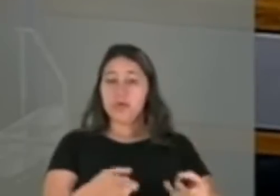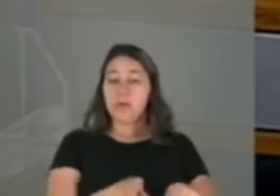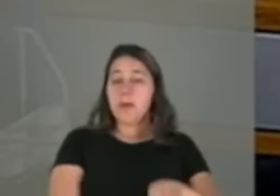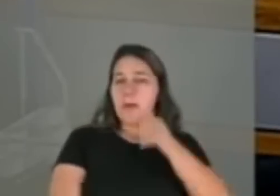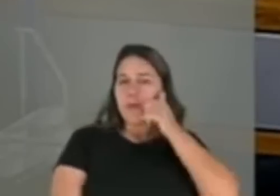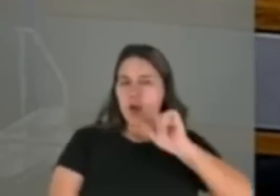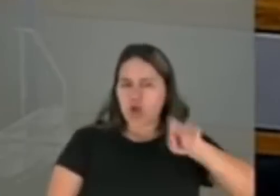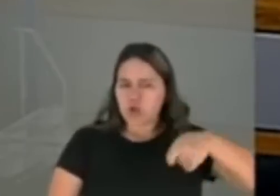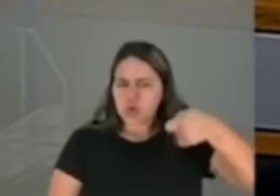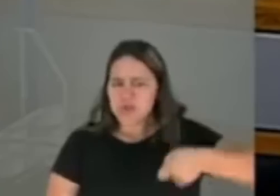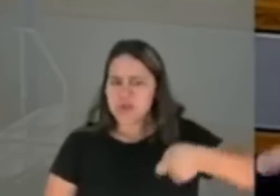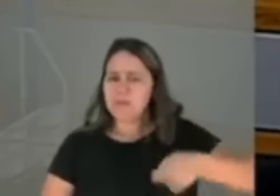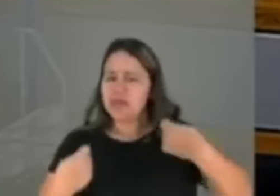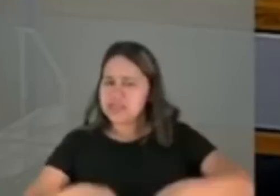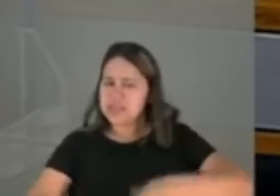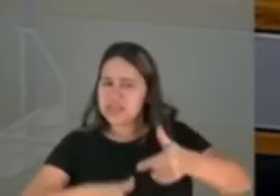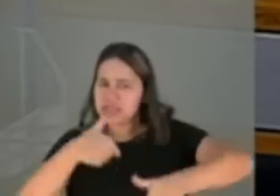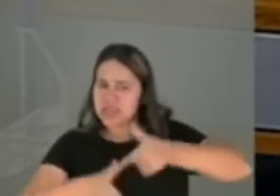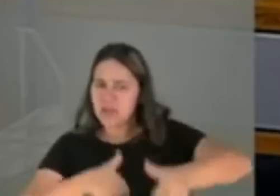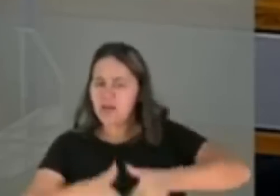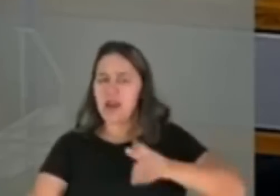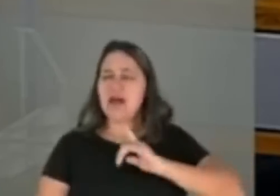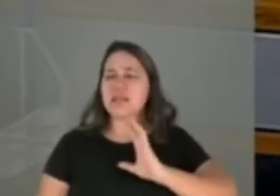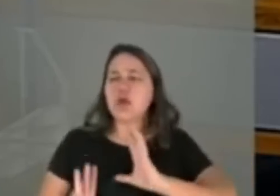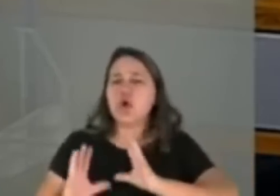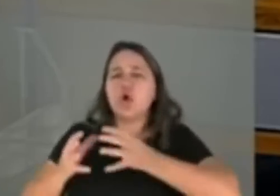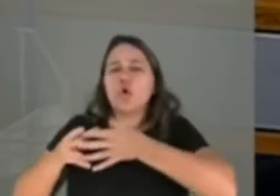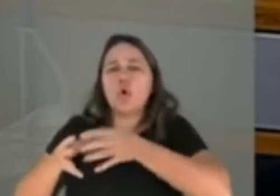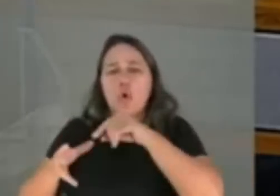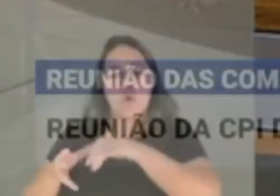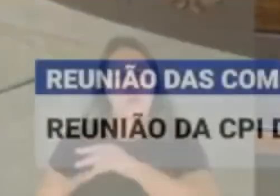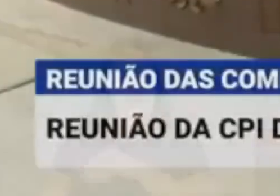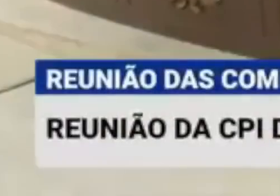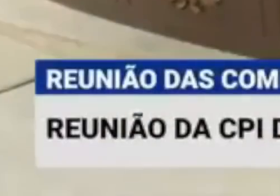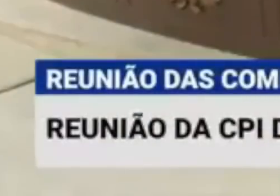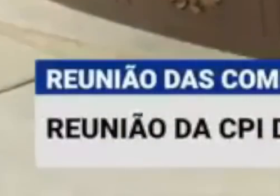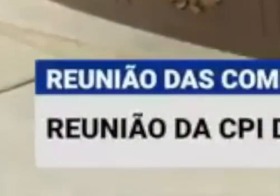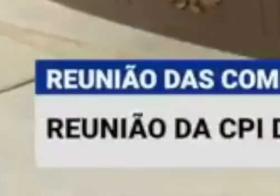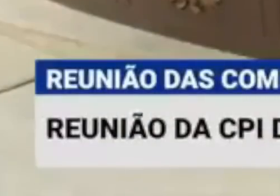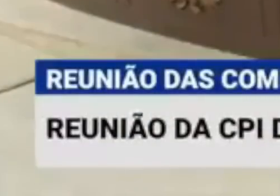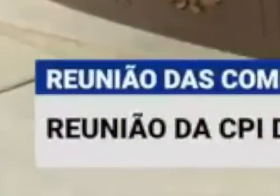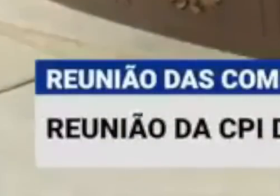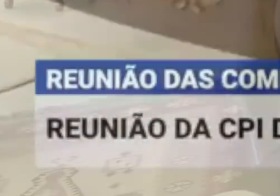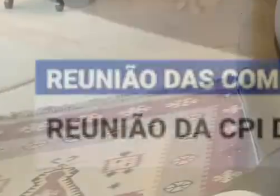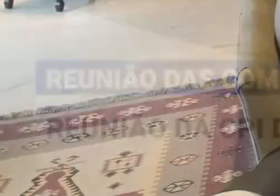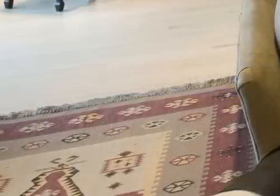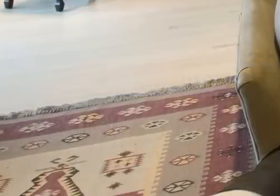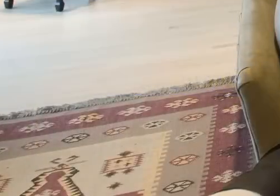a cumprir o serviço tem muito grupo miliciano lá no Rio de Janeiro